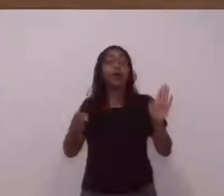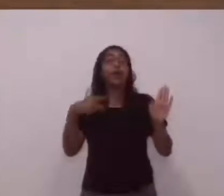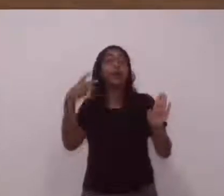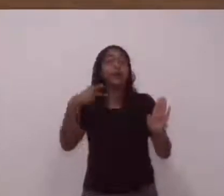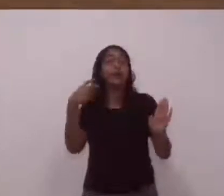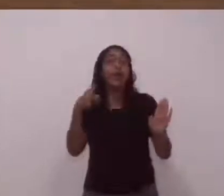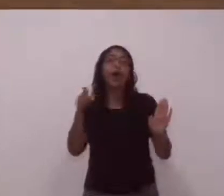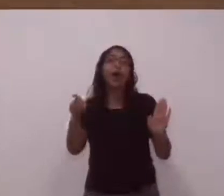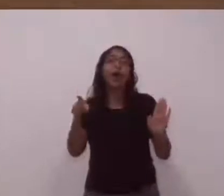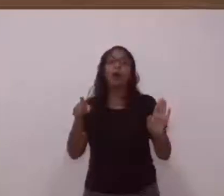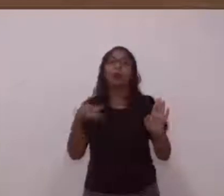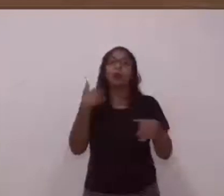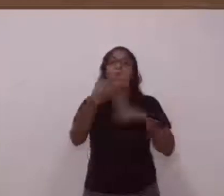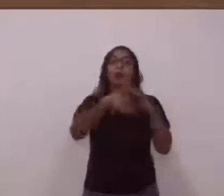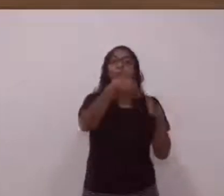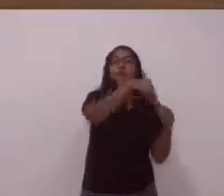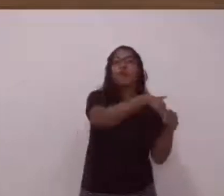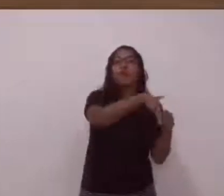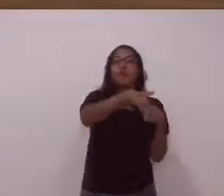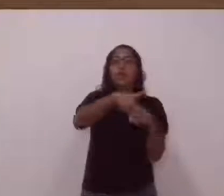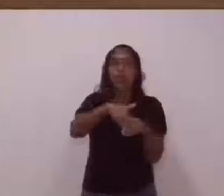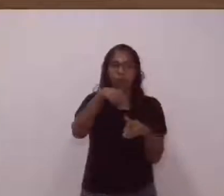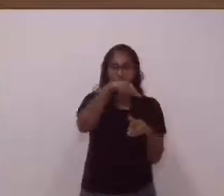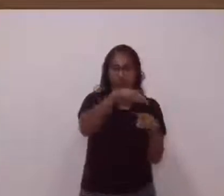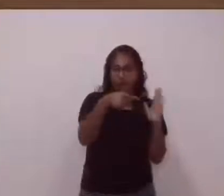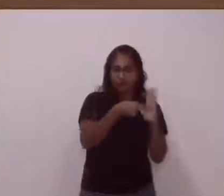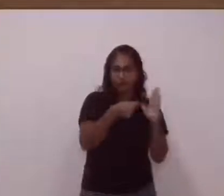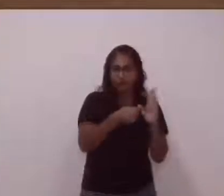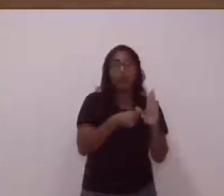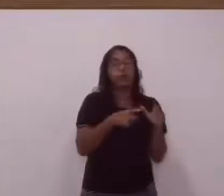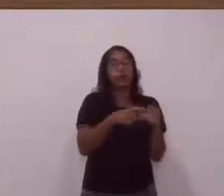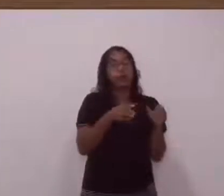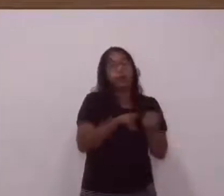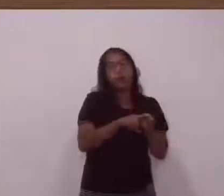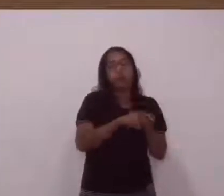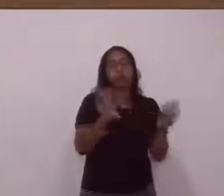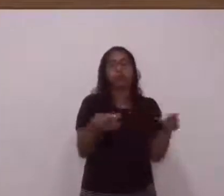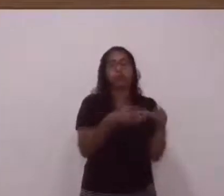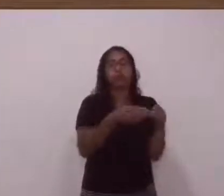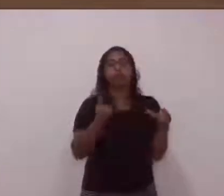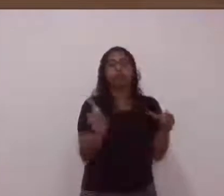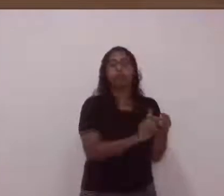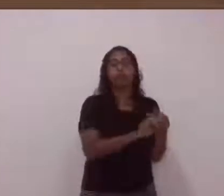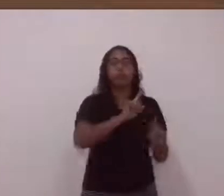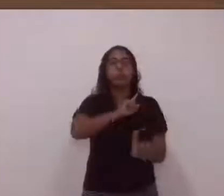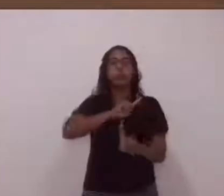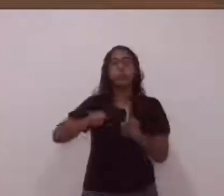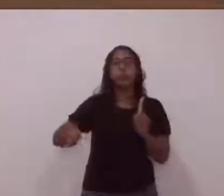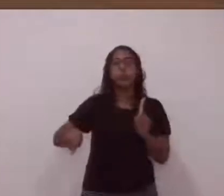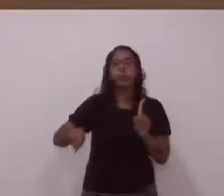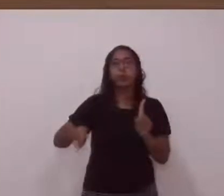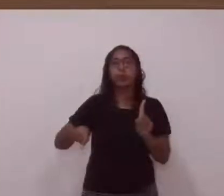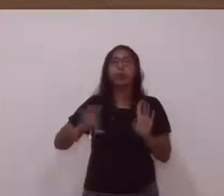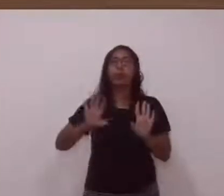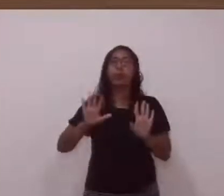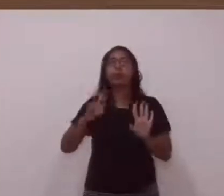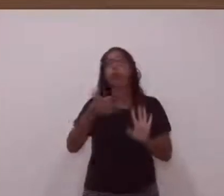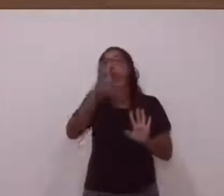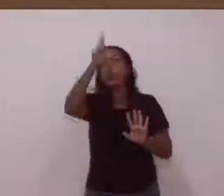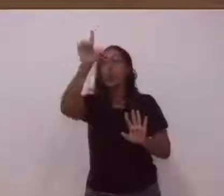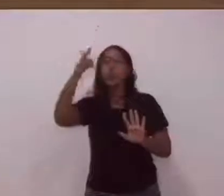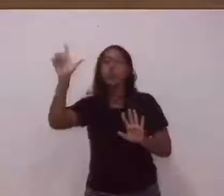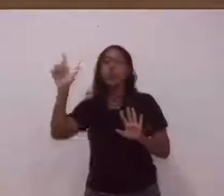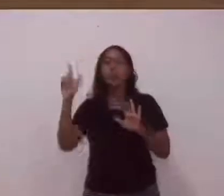ficará impedido de votar sobre a denúncia e de integrar a comissão processante podendo todavia praticar todos os atos de acusação.